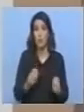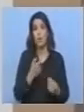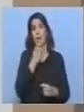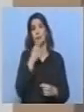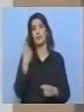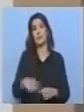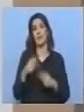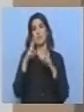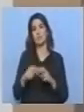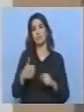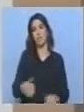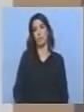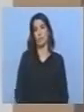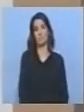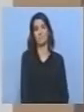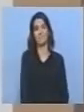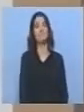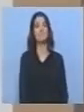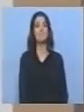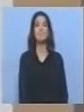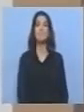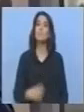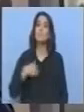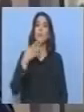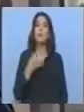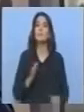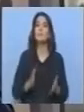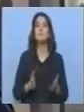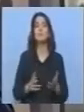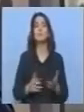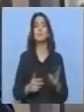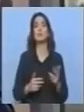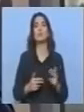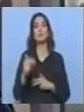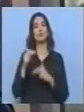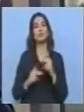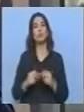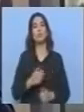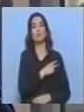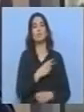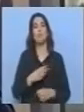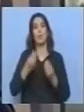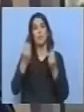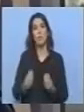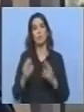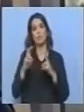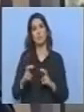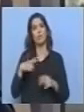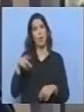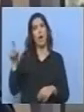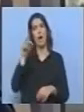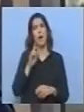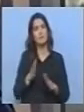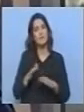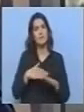investigação. Eu acredito que temos que construir boas universidades de investigação, já as temos em Portugal, temos que fazer cada vez melhor